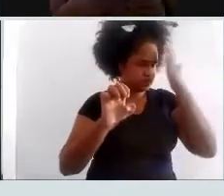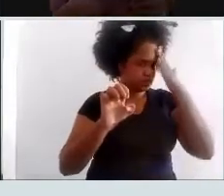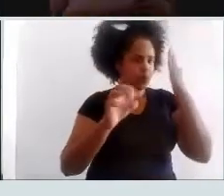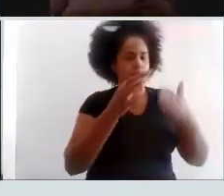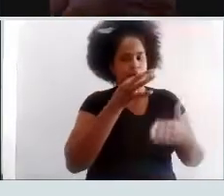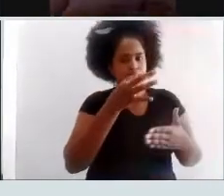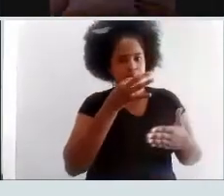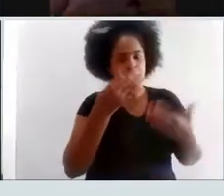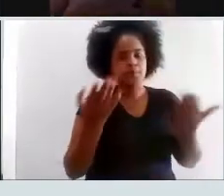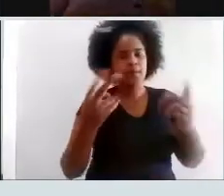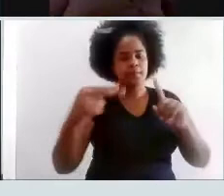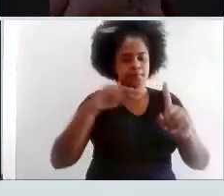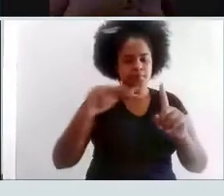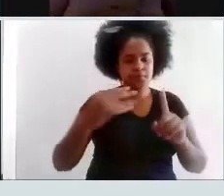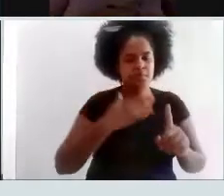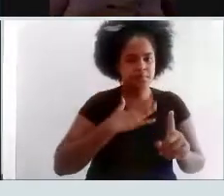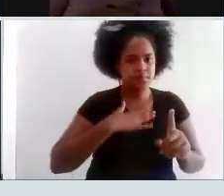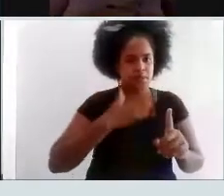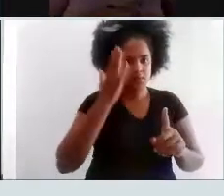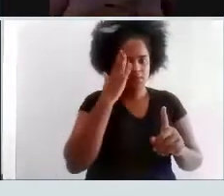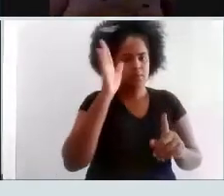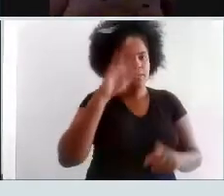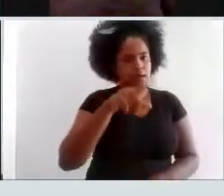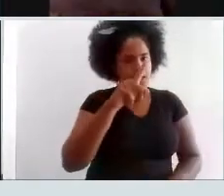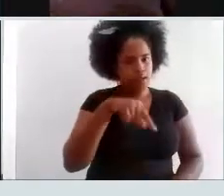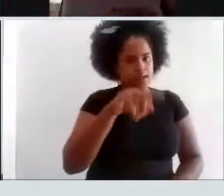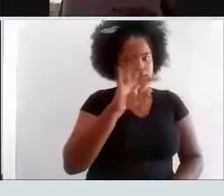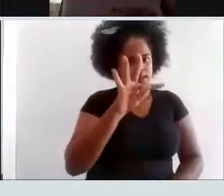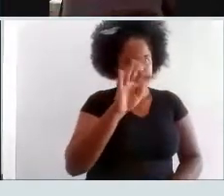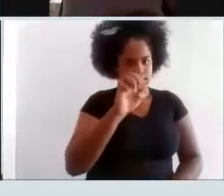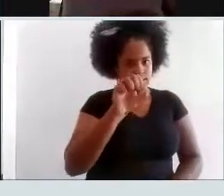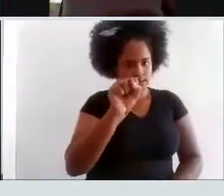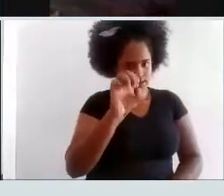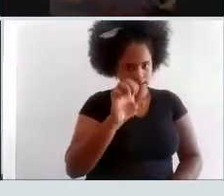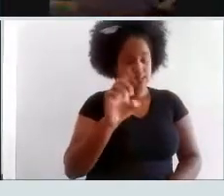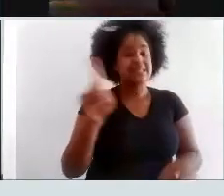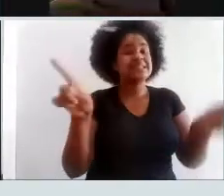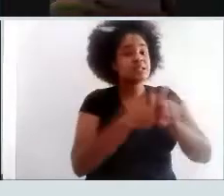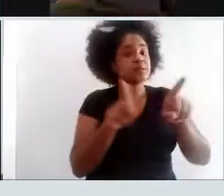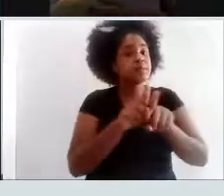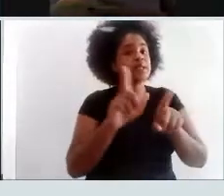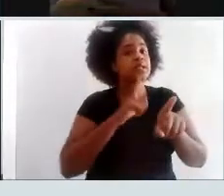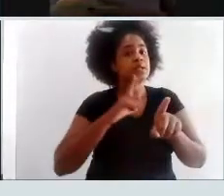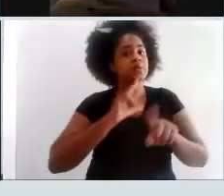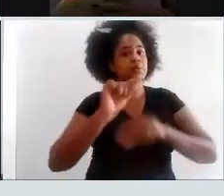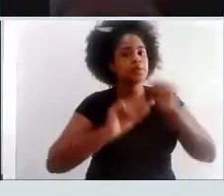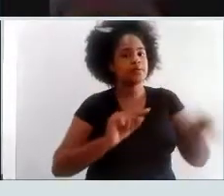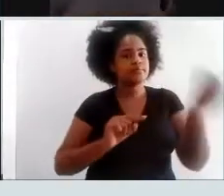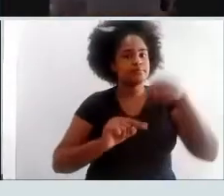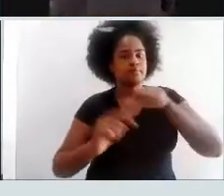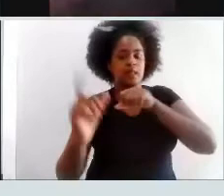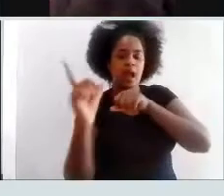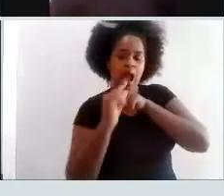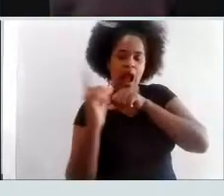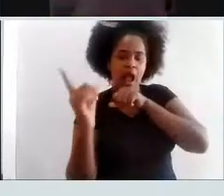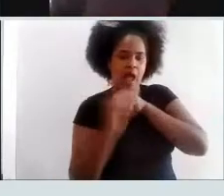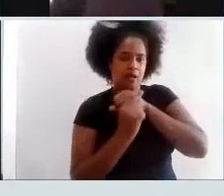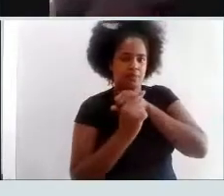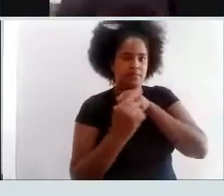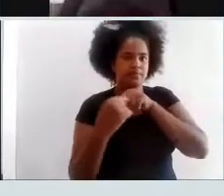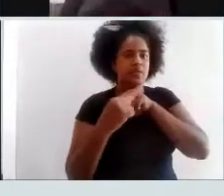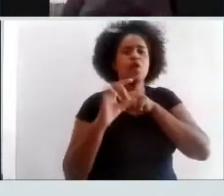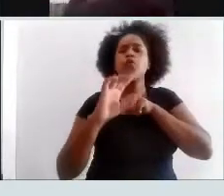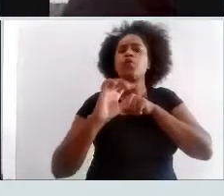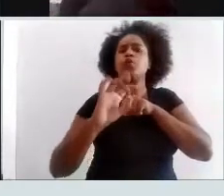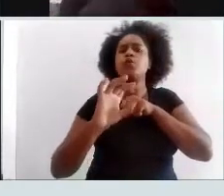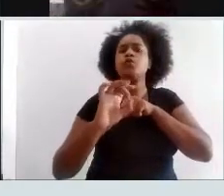E teria também argumentos, porque eu também não posso só falar lá o que eu penso, mas eu preciso defender. E para defender,